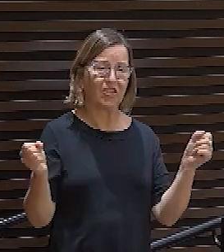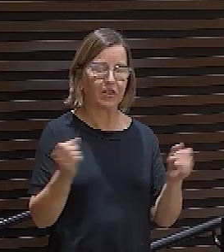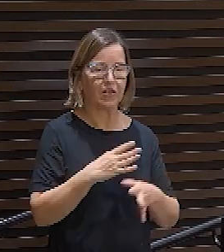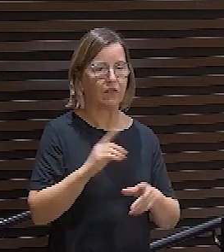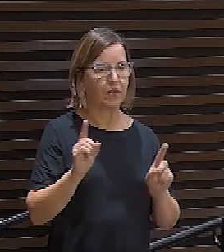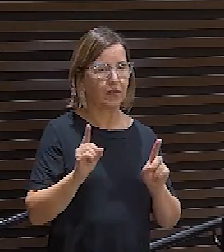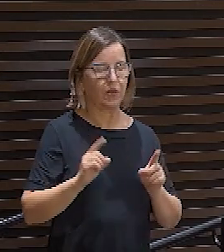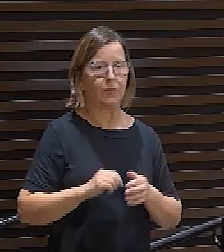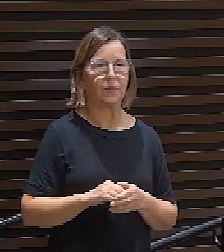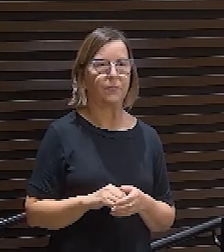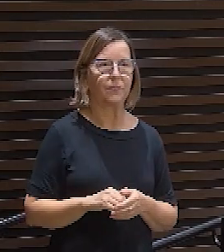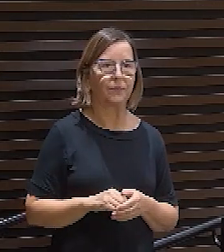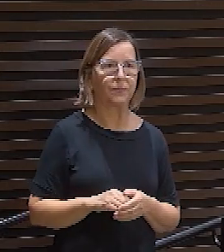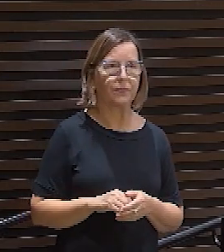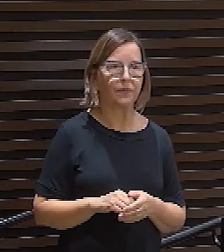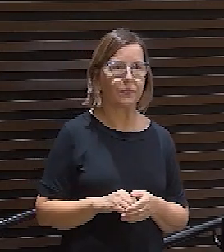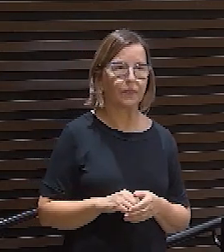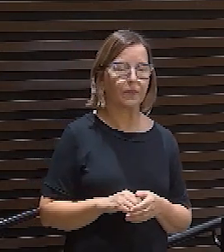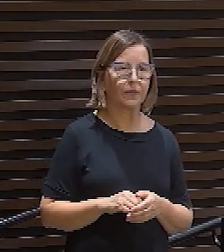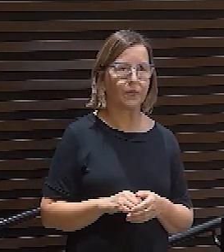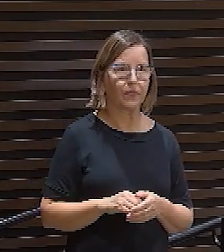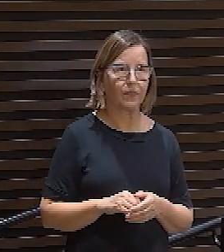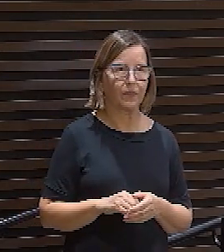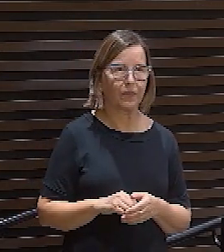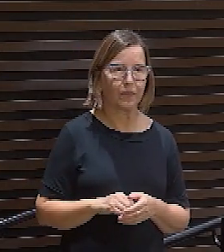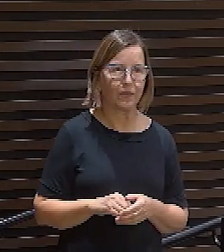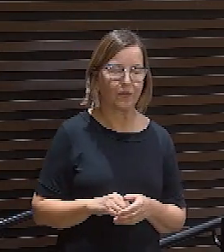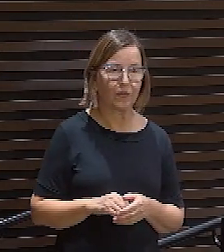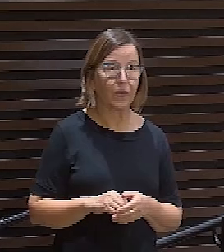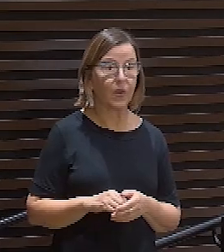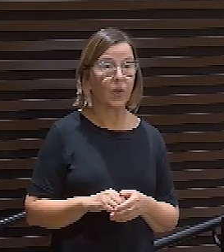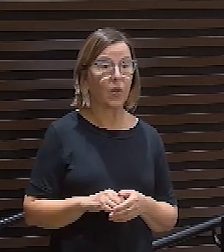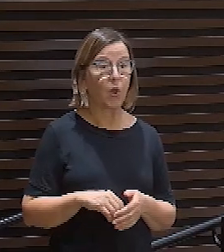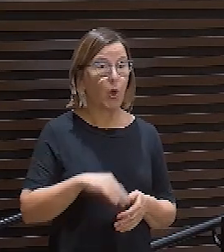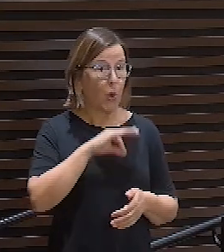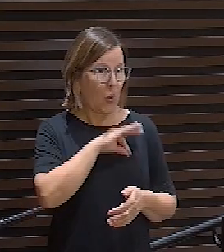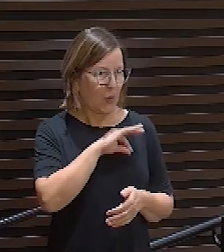Mesmo condenado à morte, porque esse é o salário do pecado,